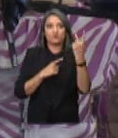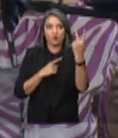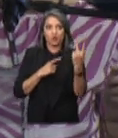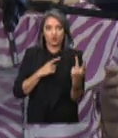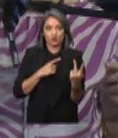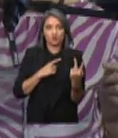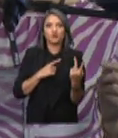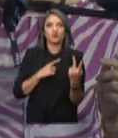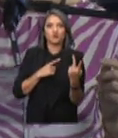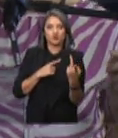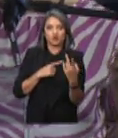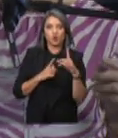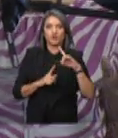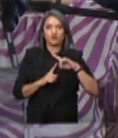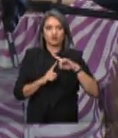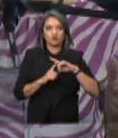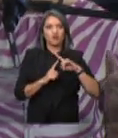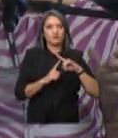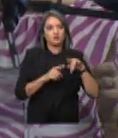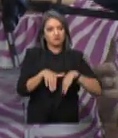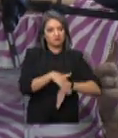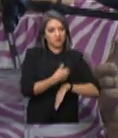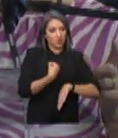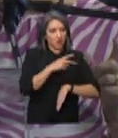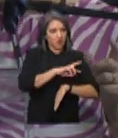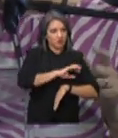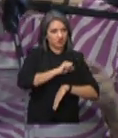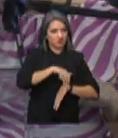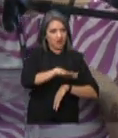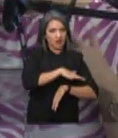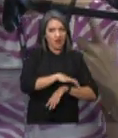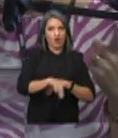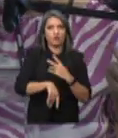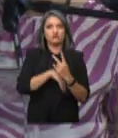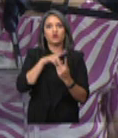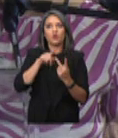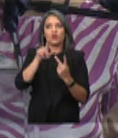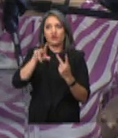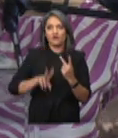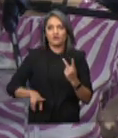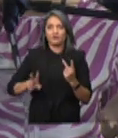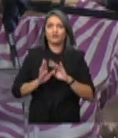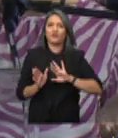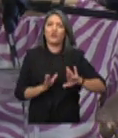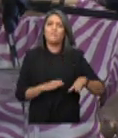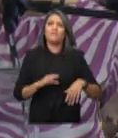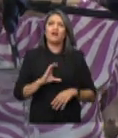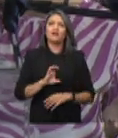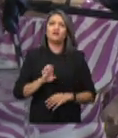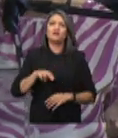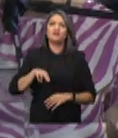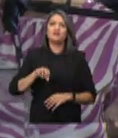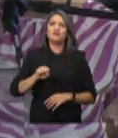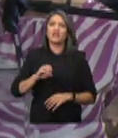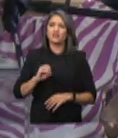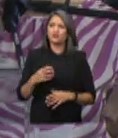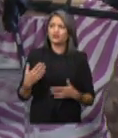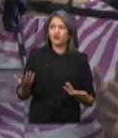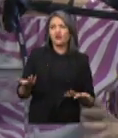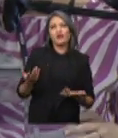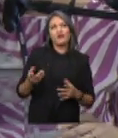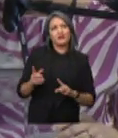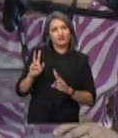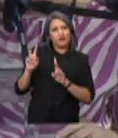acolhimentos e como nós falamos sobre o senso nós não esperávamos essa quantidade de 800 pessoas